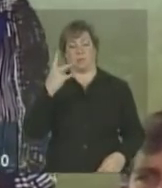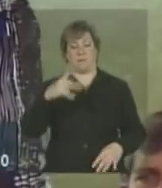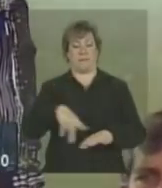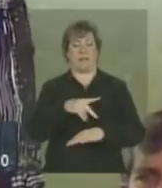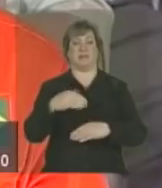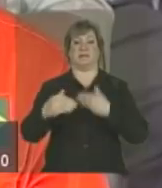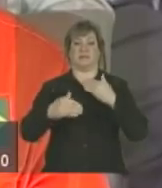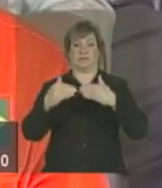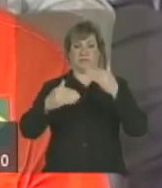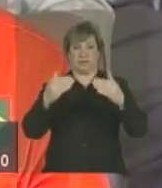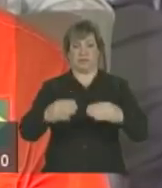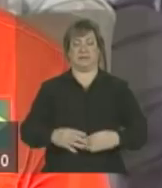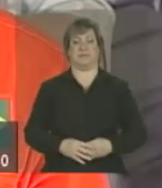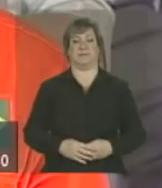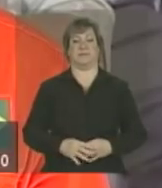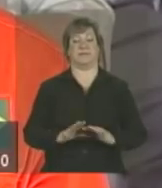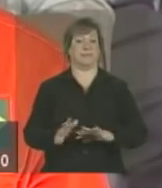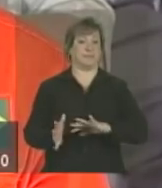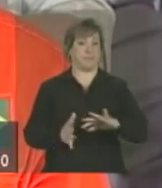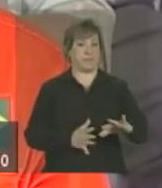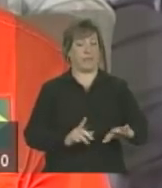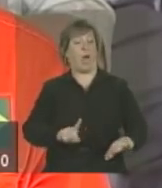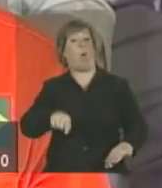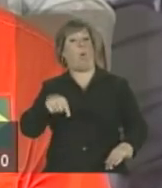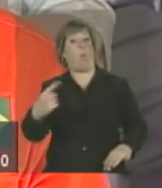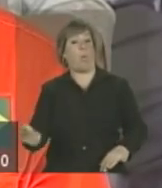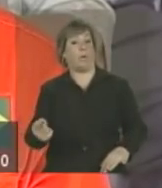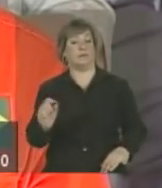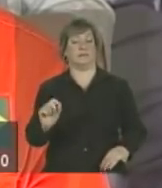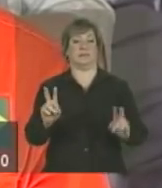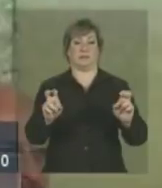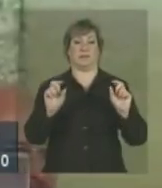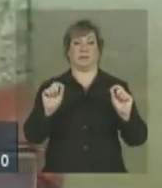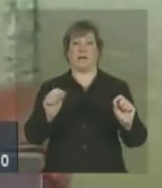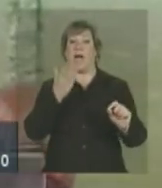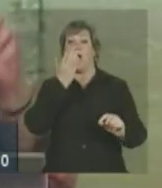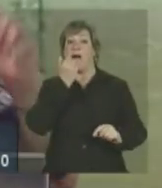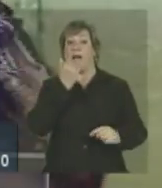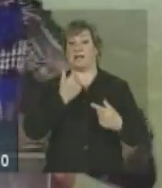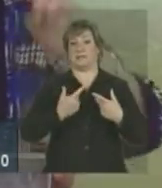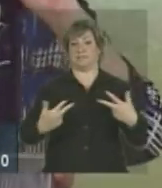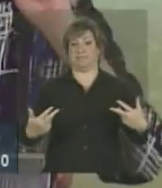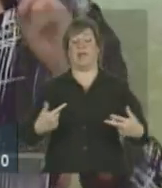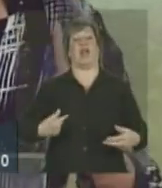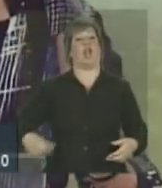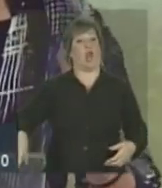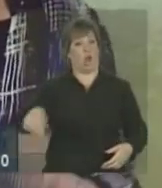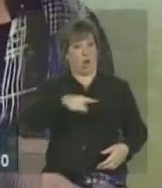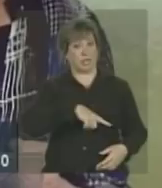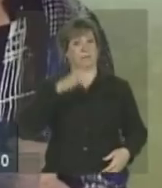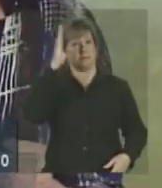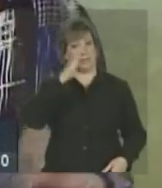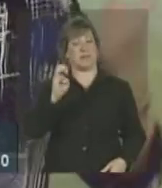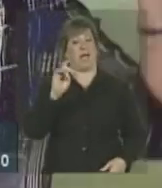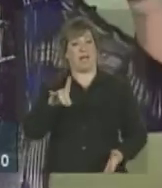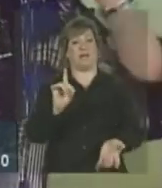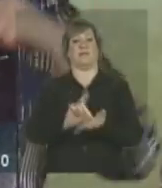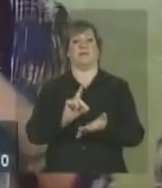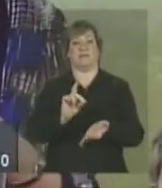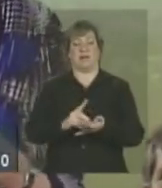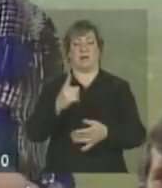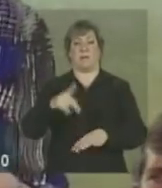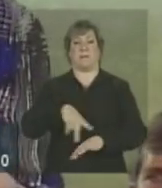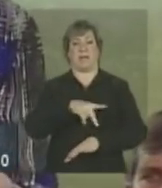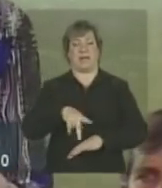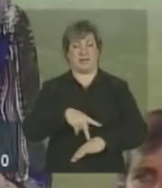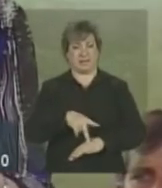desenvolver. A outra questão são os alimentos. Nós somos, de fato, um dos países, como disse o